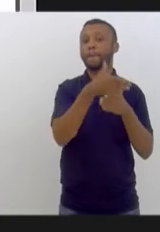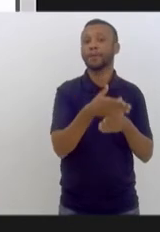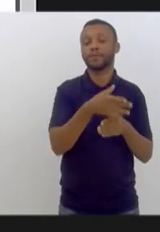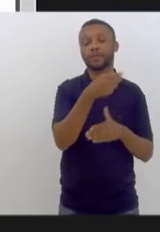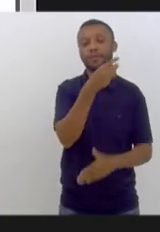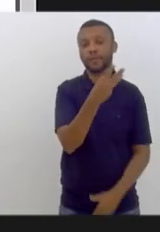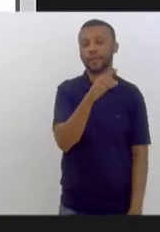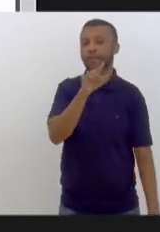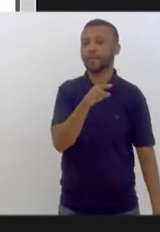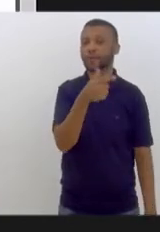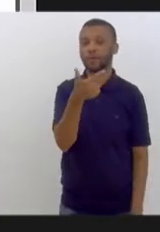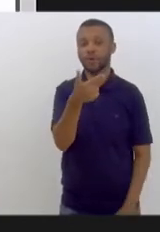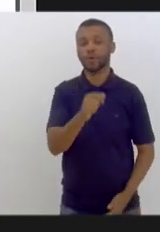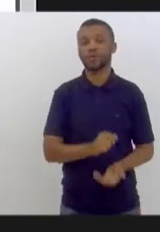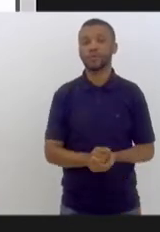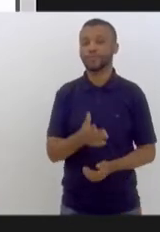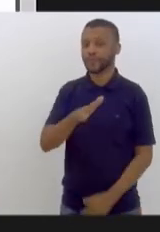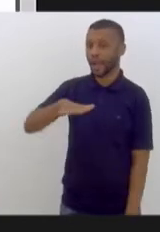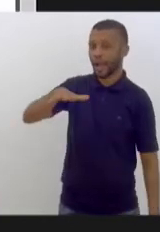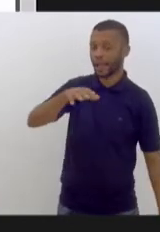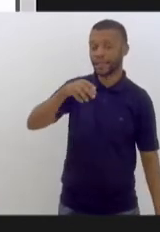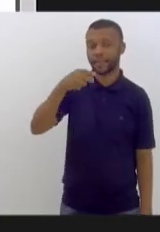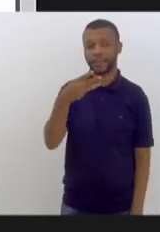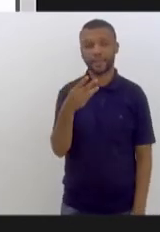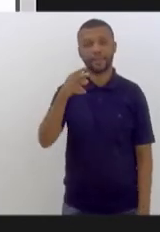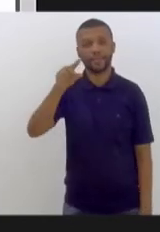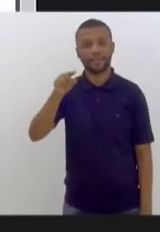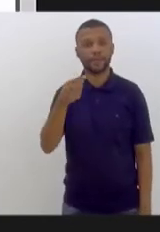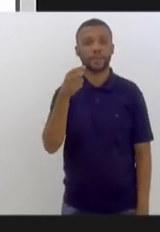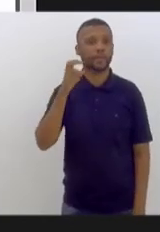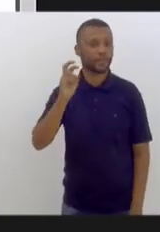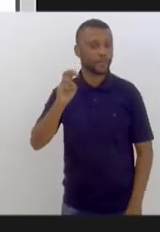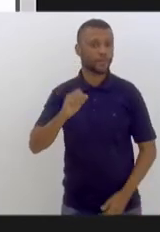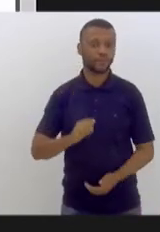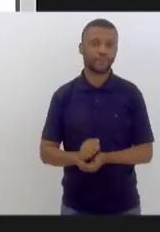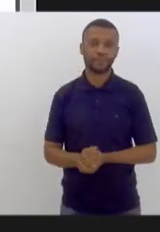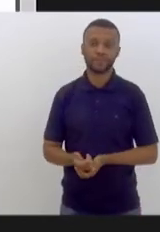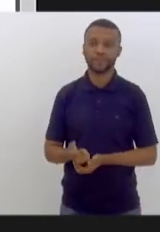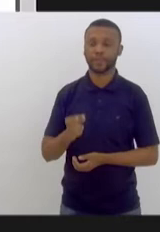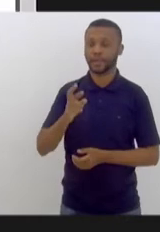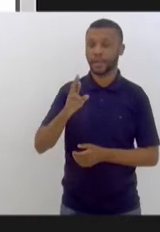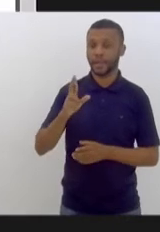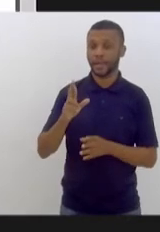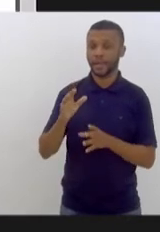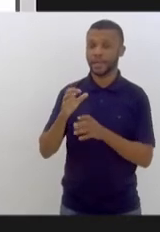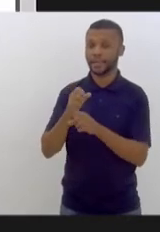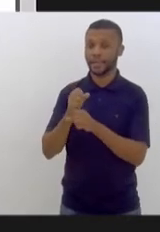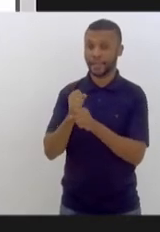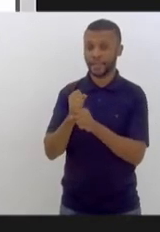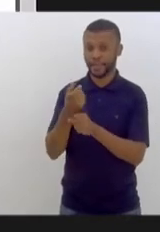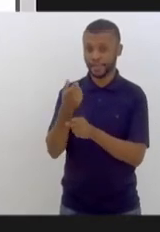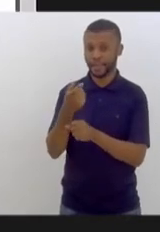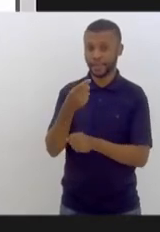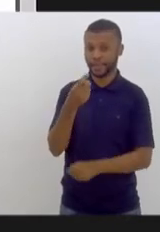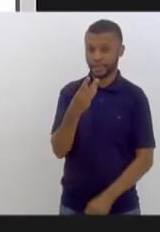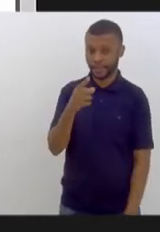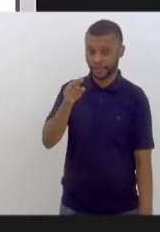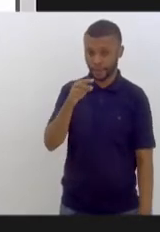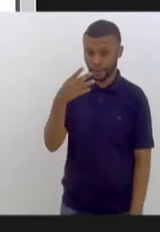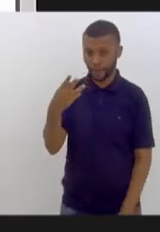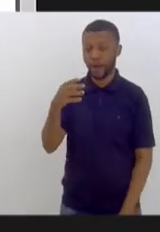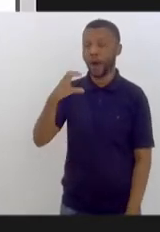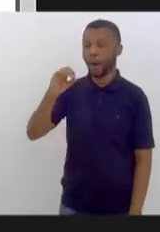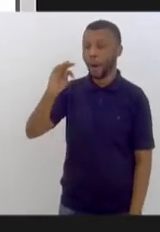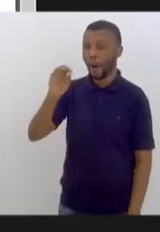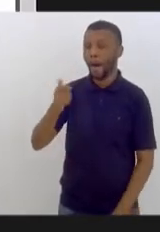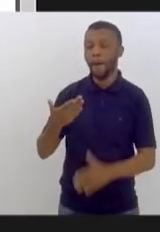3,2, a área 3,5, receita própria 0,2, cota mínima 4,5 e